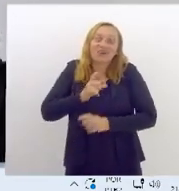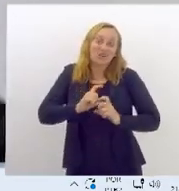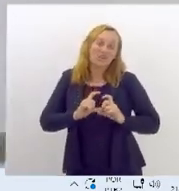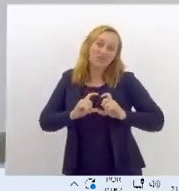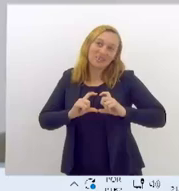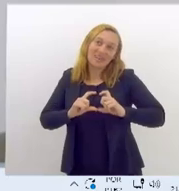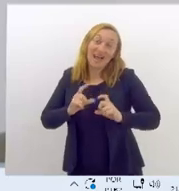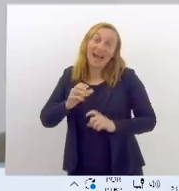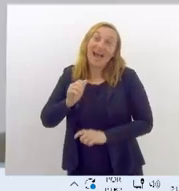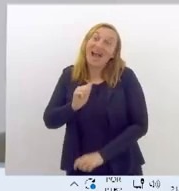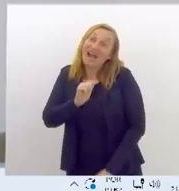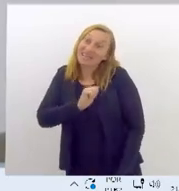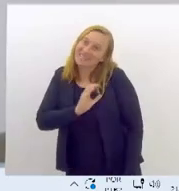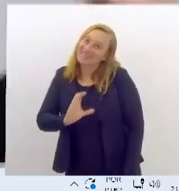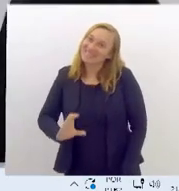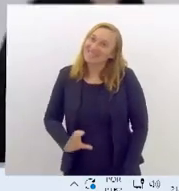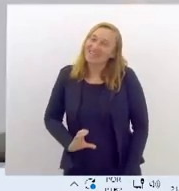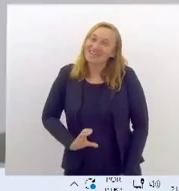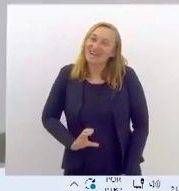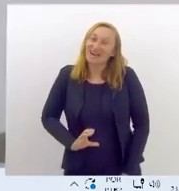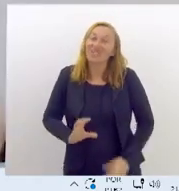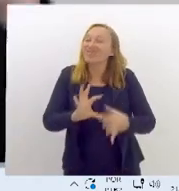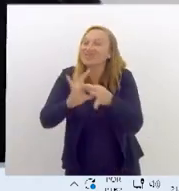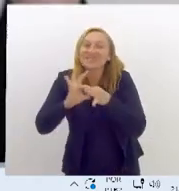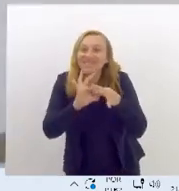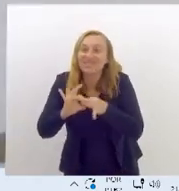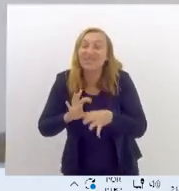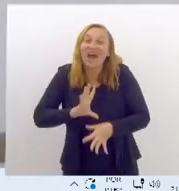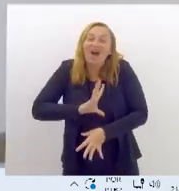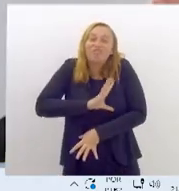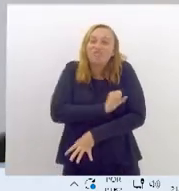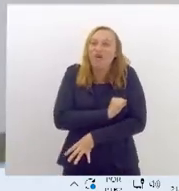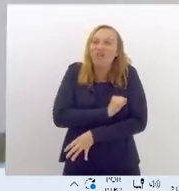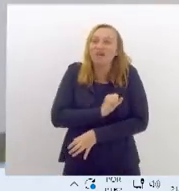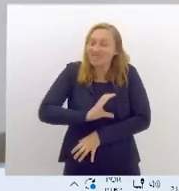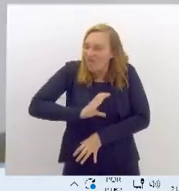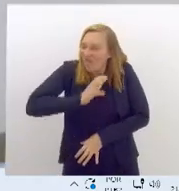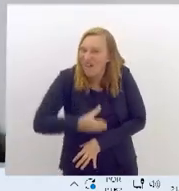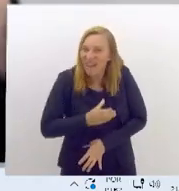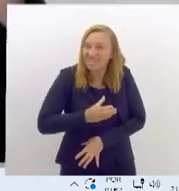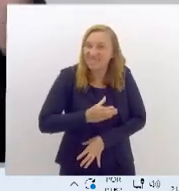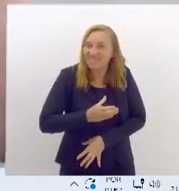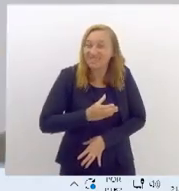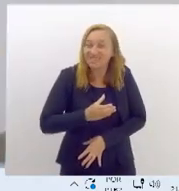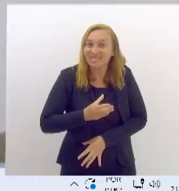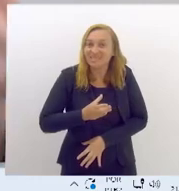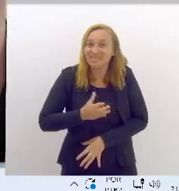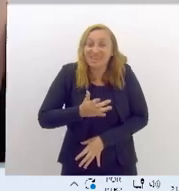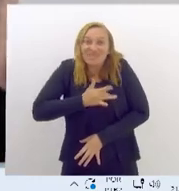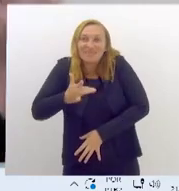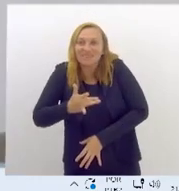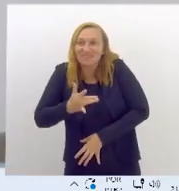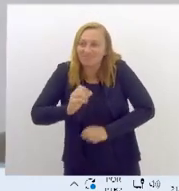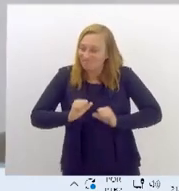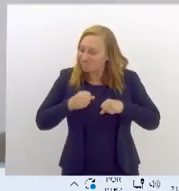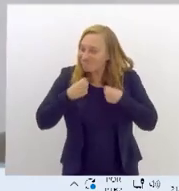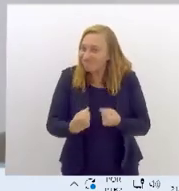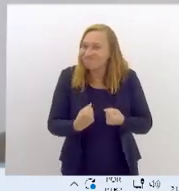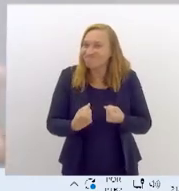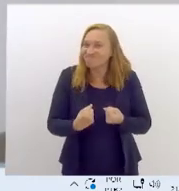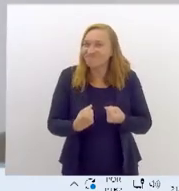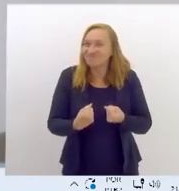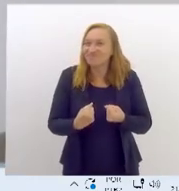André Siciliano é união é amor é coragem é paixão é dedicação